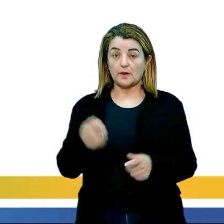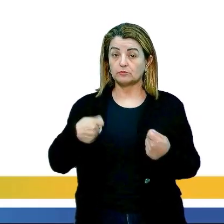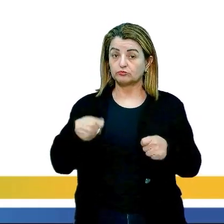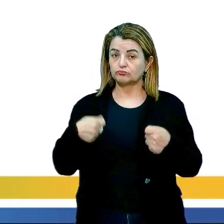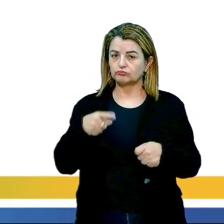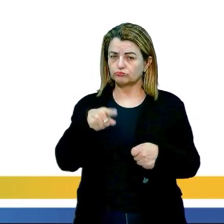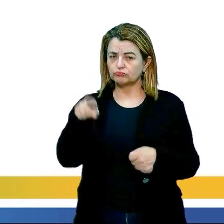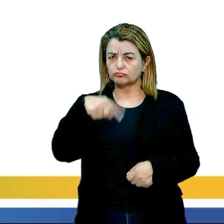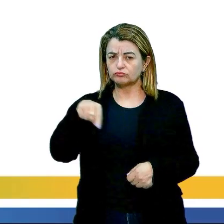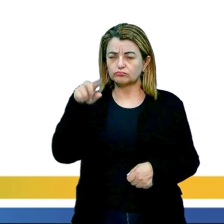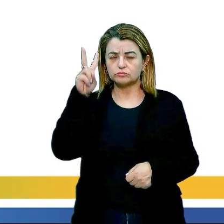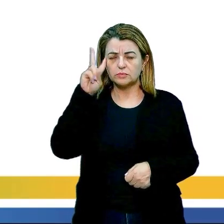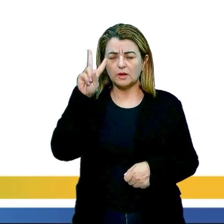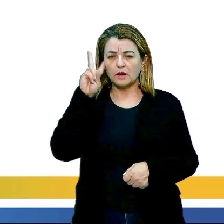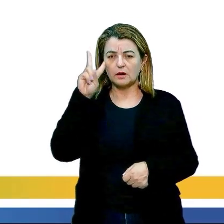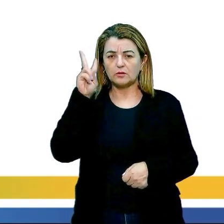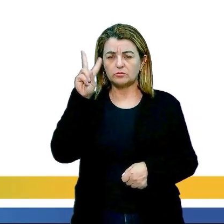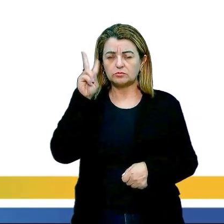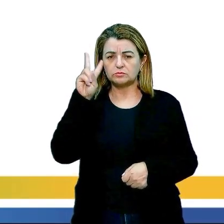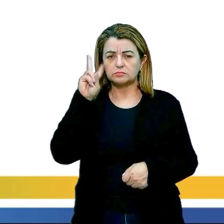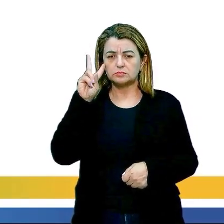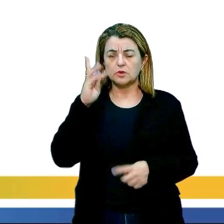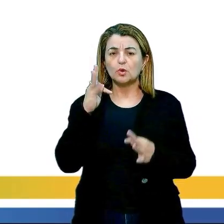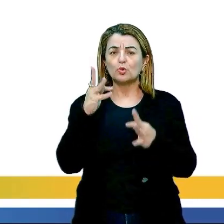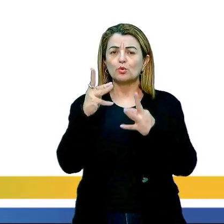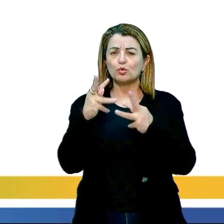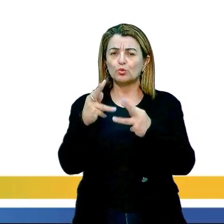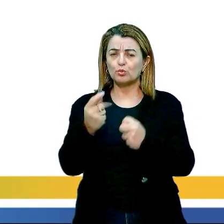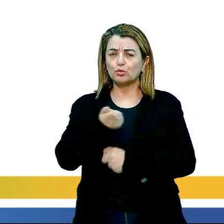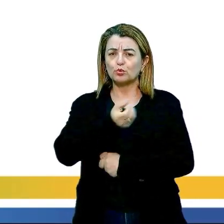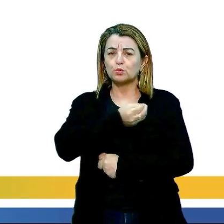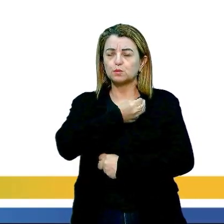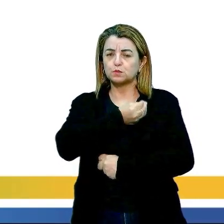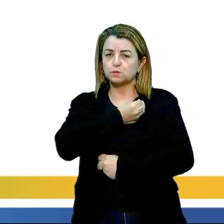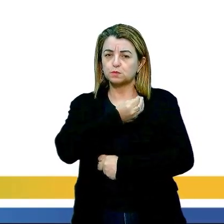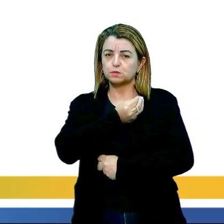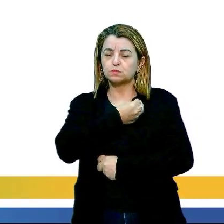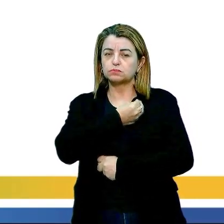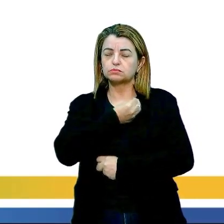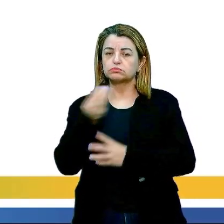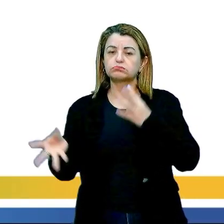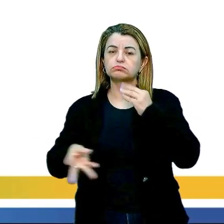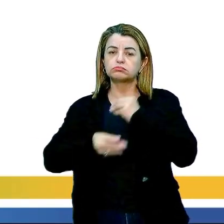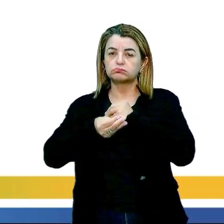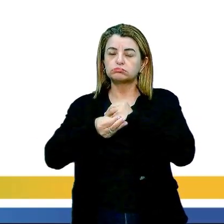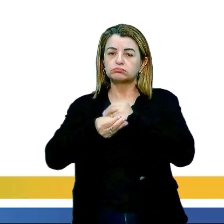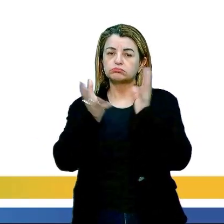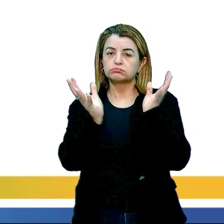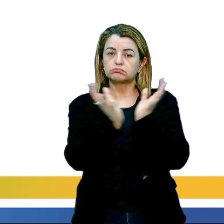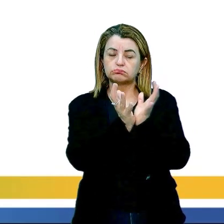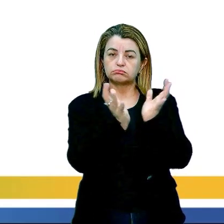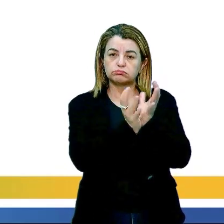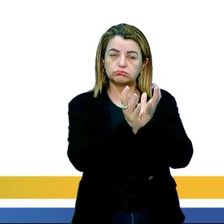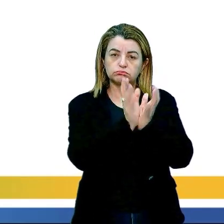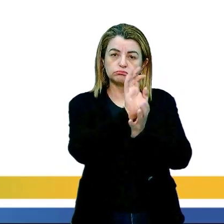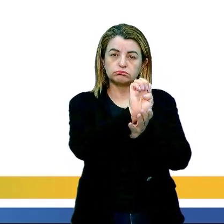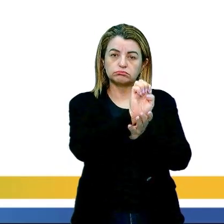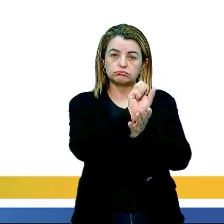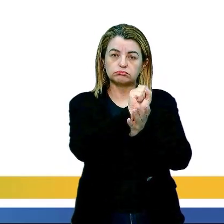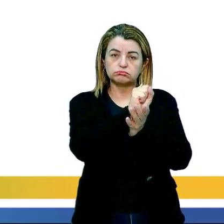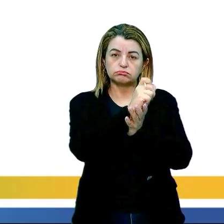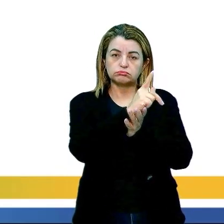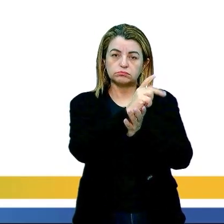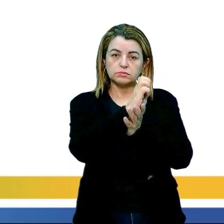Preciso que vocês lembrem que todo ser vivo ele faz parte de uma espécie. Ele sozinho ele é